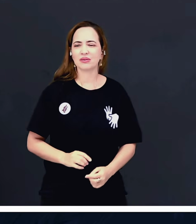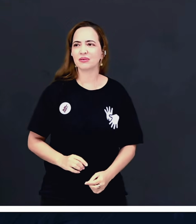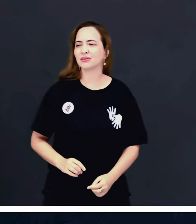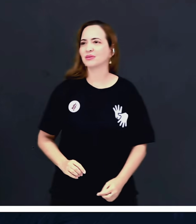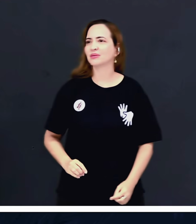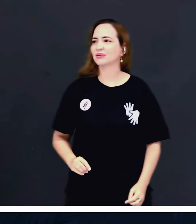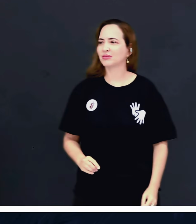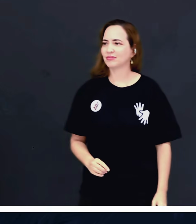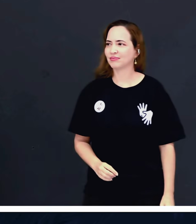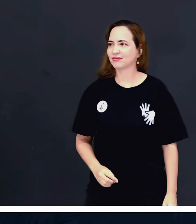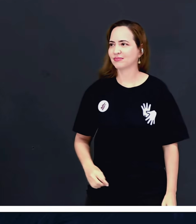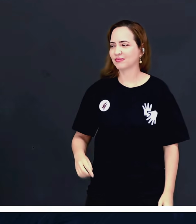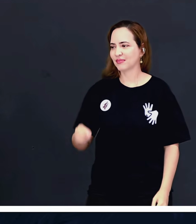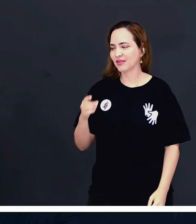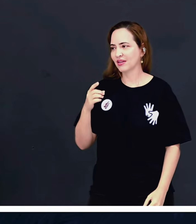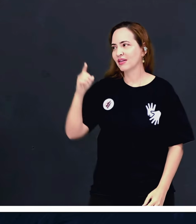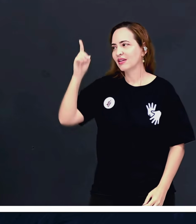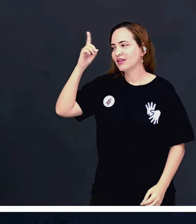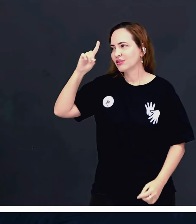inimigo.